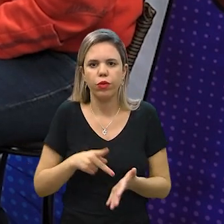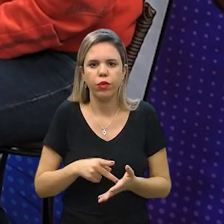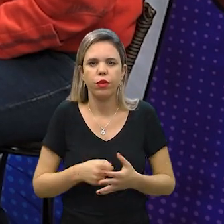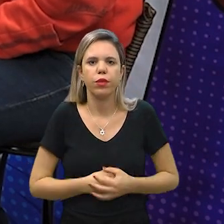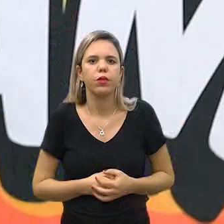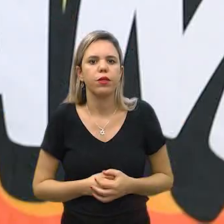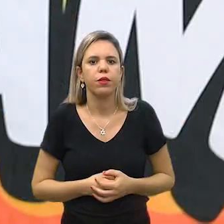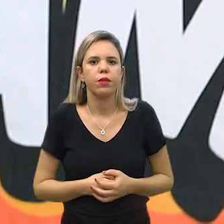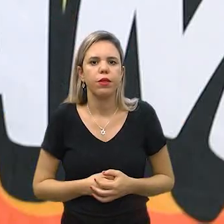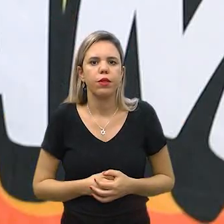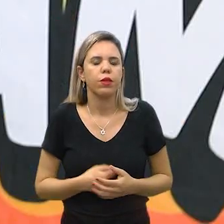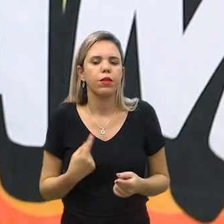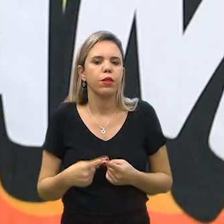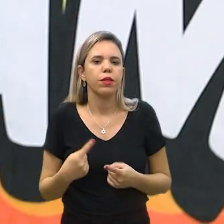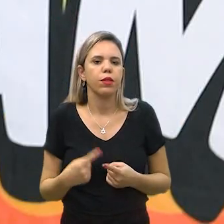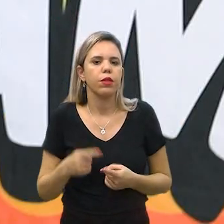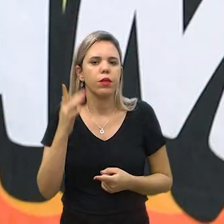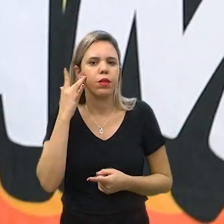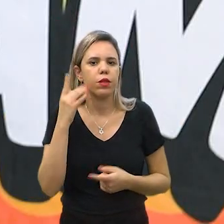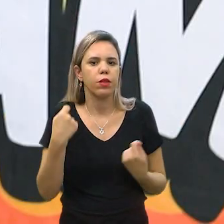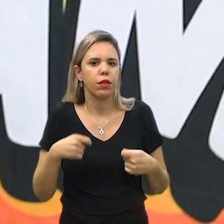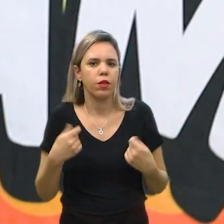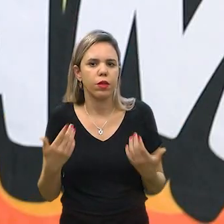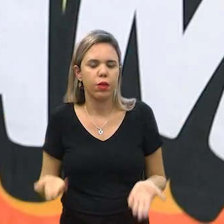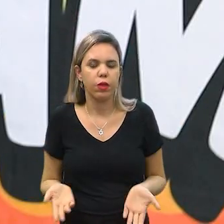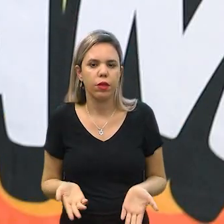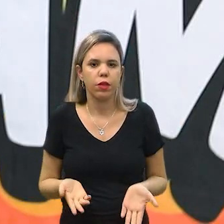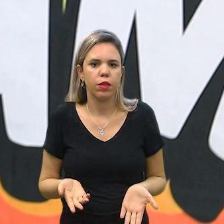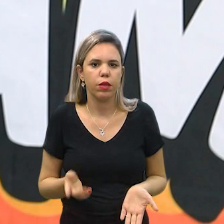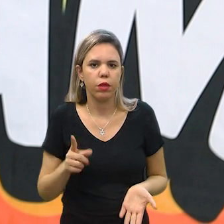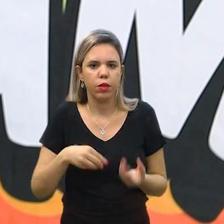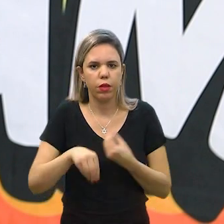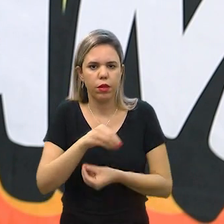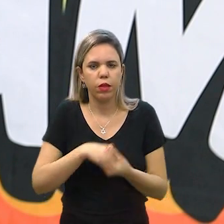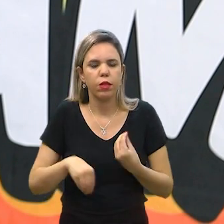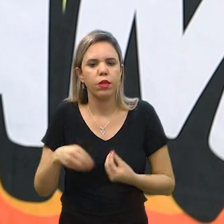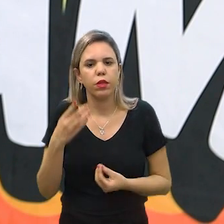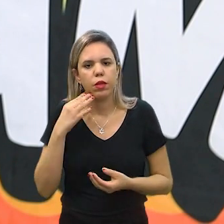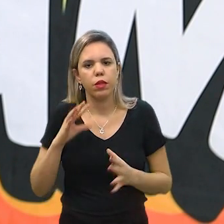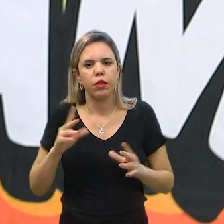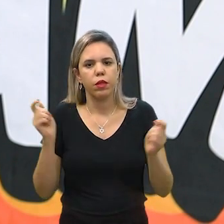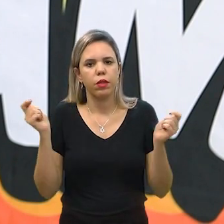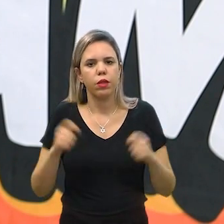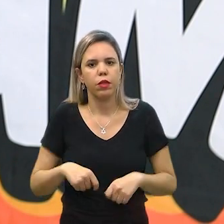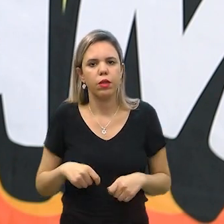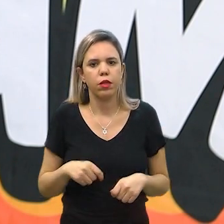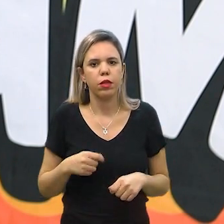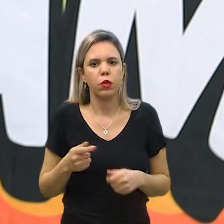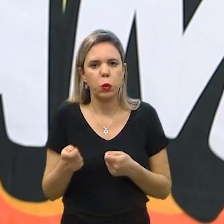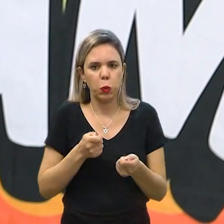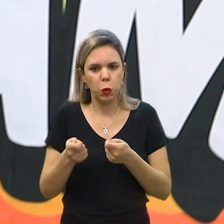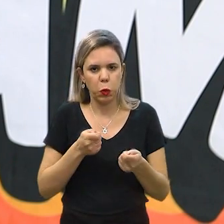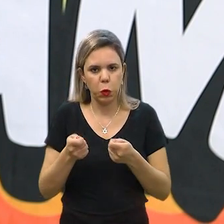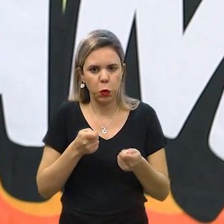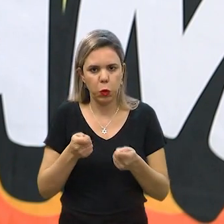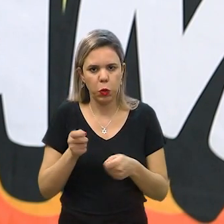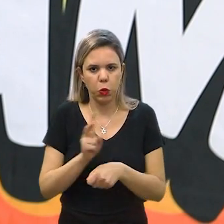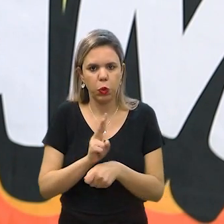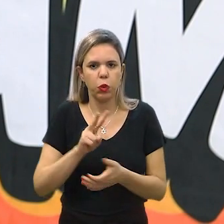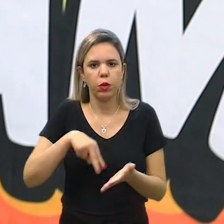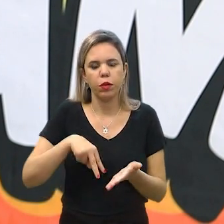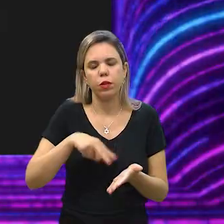verdade. E por quê? Você acha que é necessário essa mistura para poder segurar o